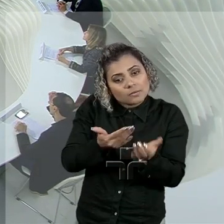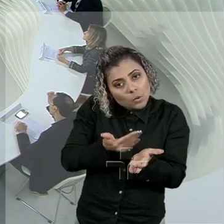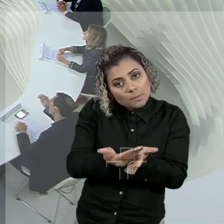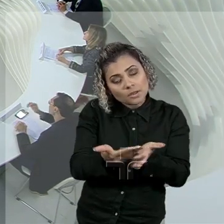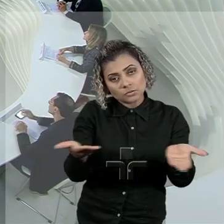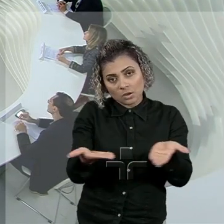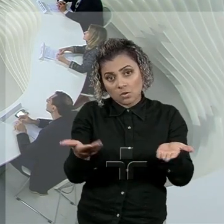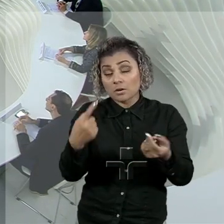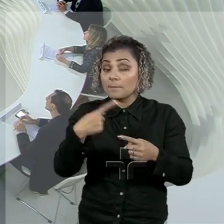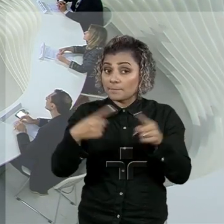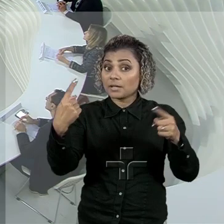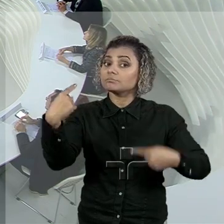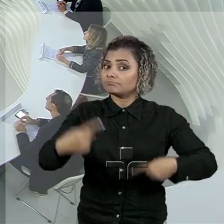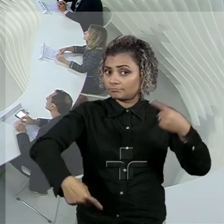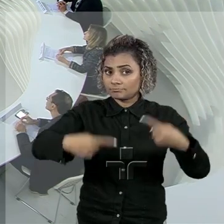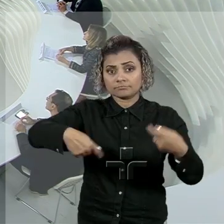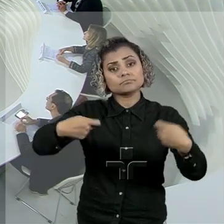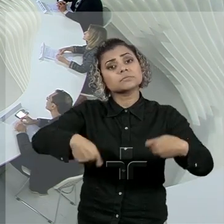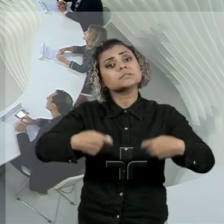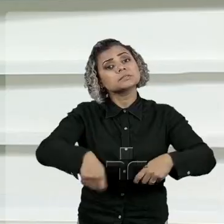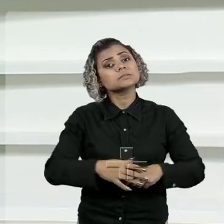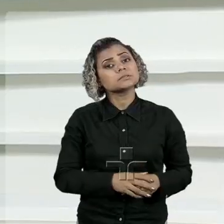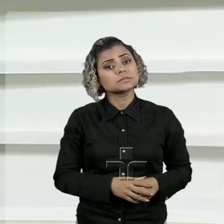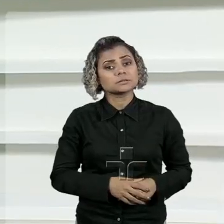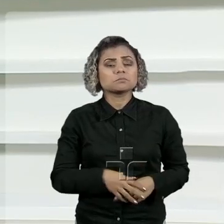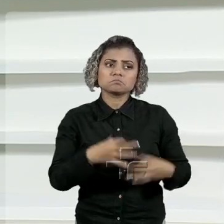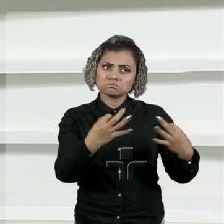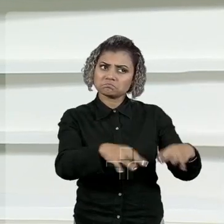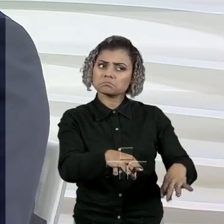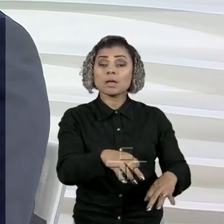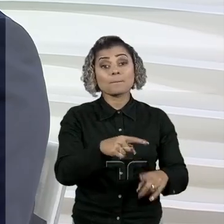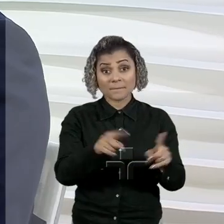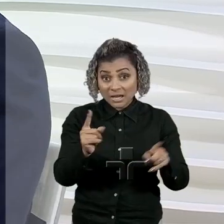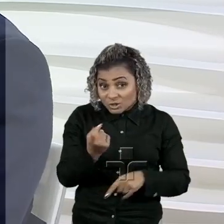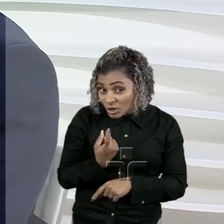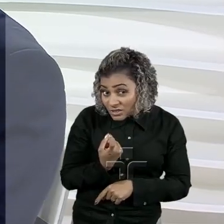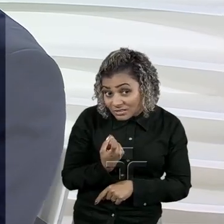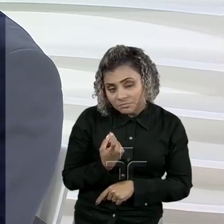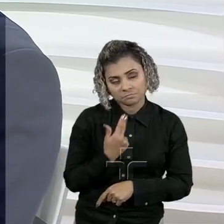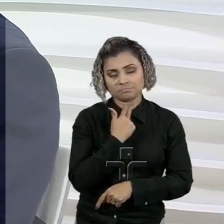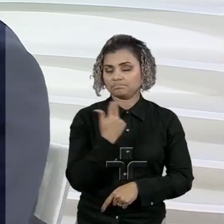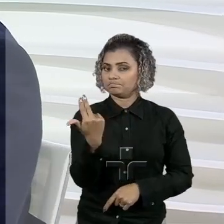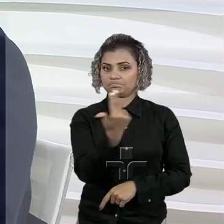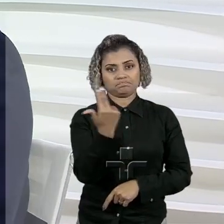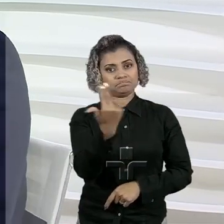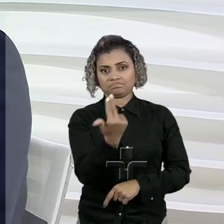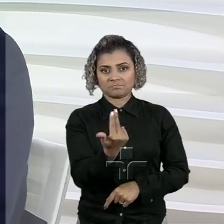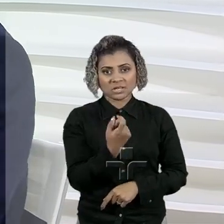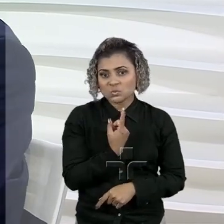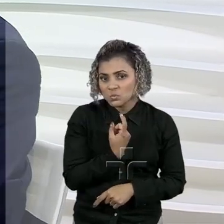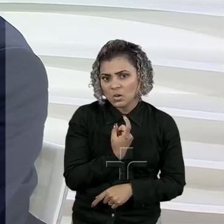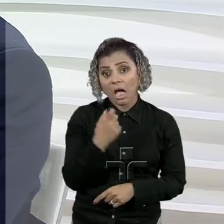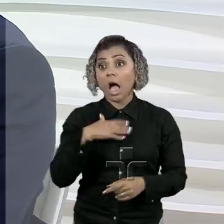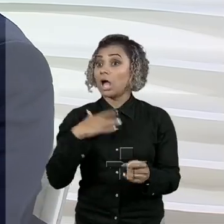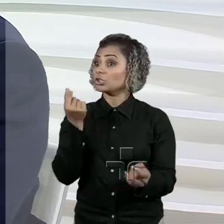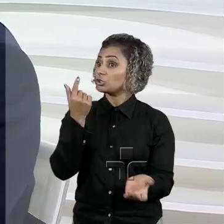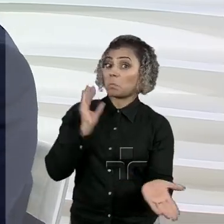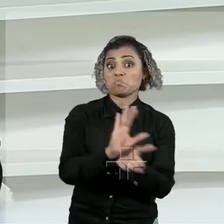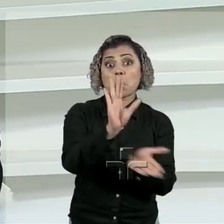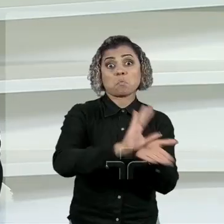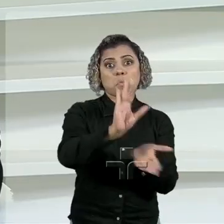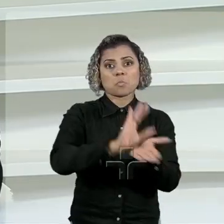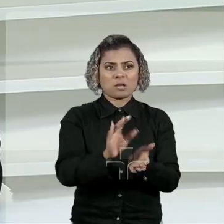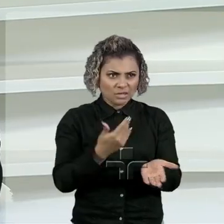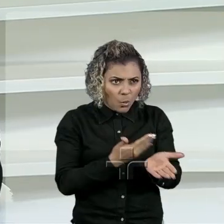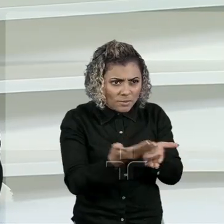um bom debate que precisa ser feito. Né? Muito certo. Mas não é sozinho, né? Sim. Não adianta só, de novo, colocar mais dinheiro ou fazer. Você está começando essa